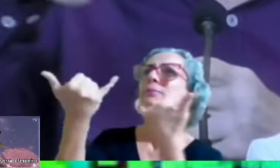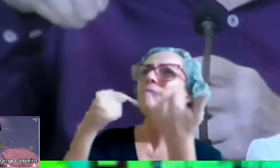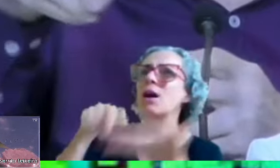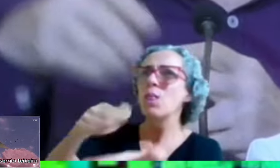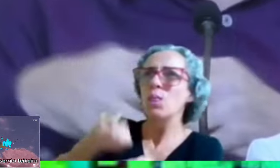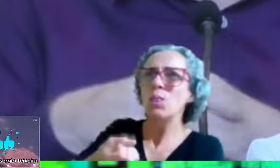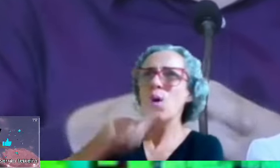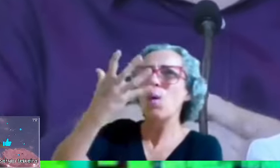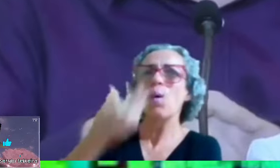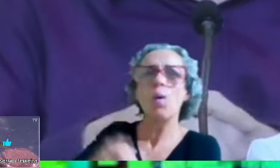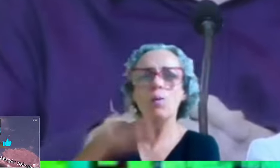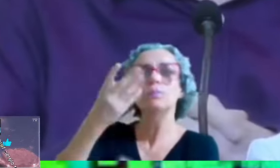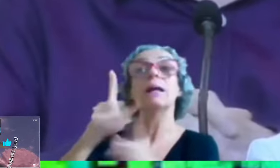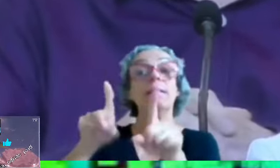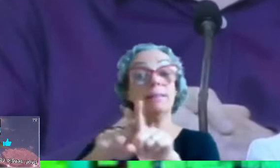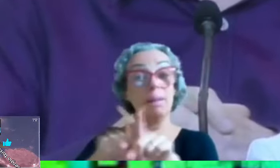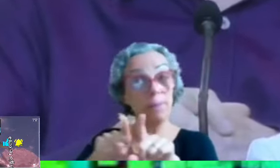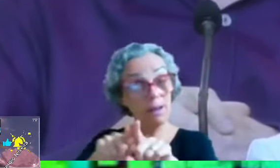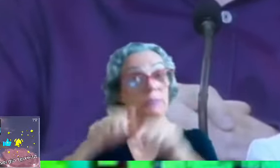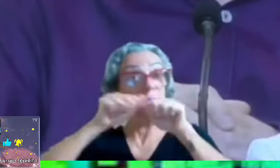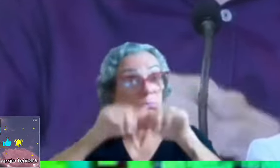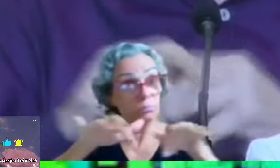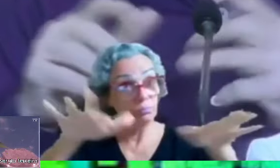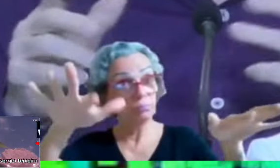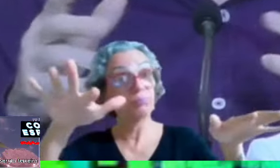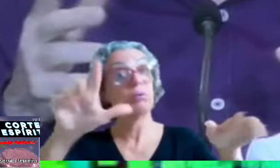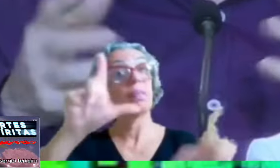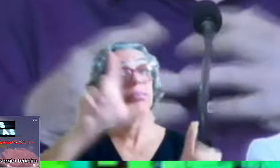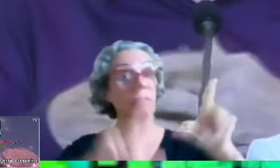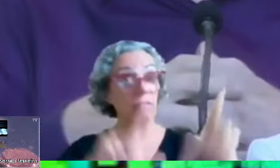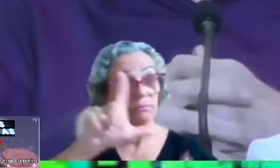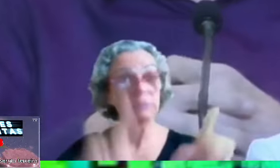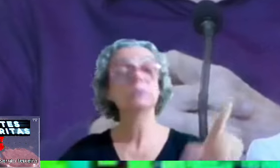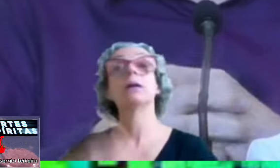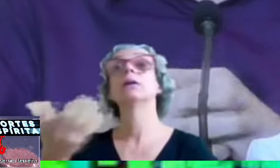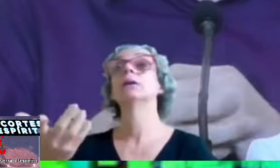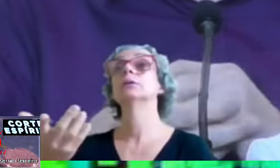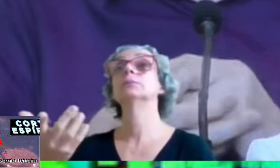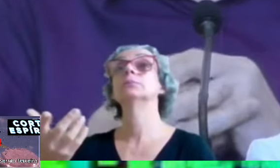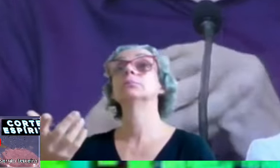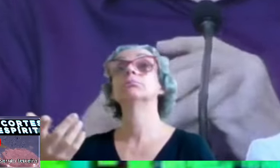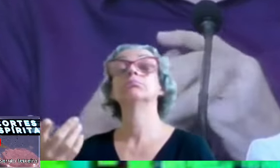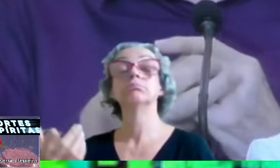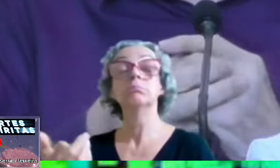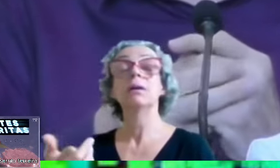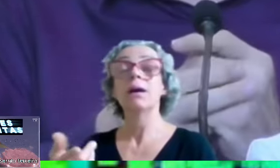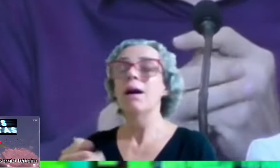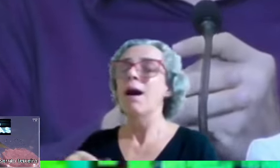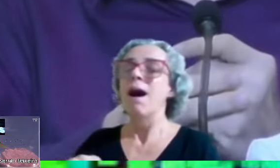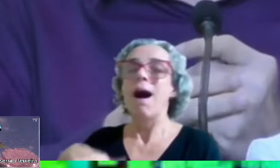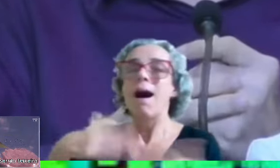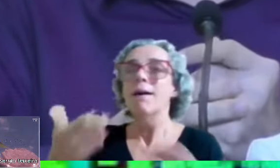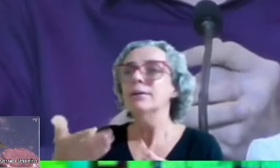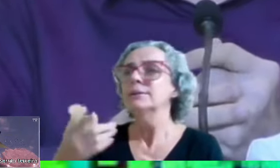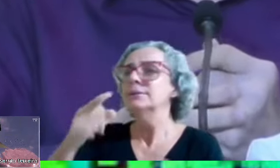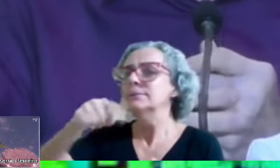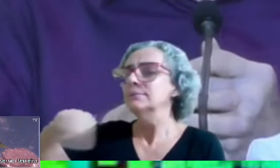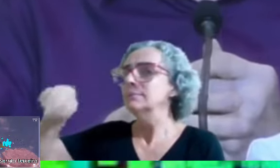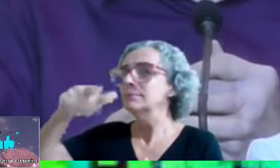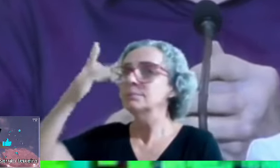também pela televisão Bandeirantes, ficaram deslumbradas com o trabalho dos